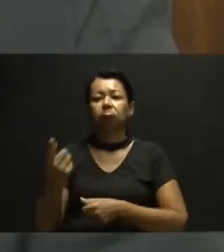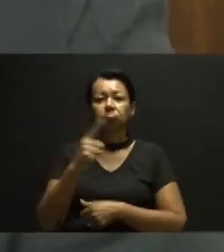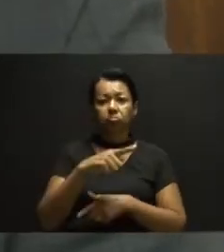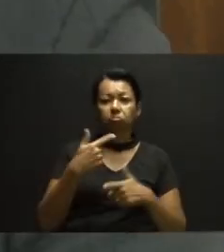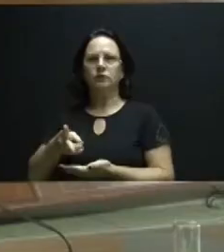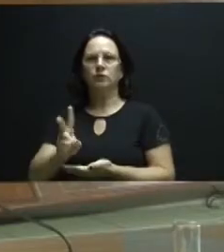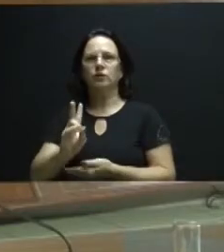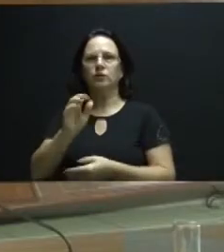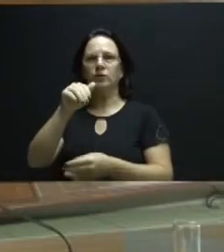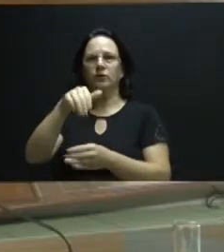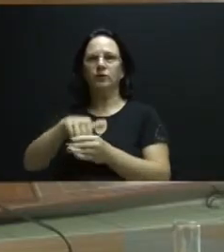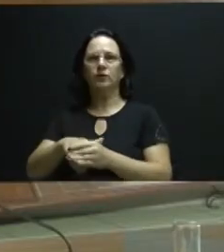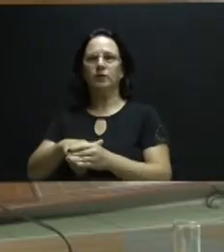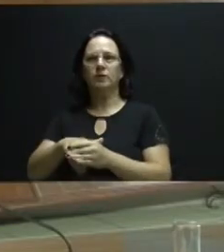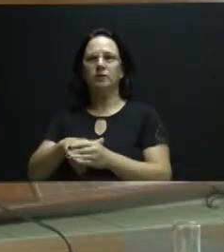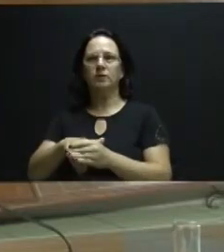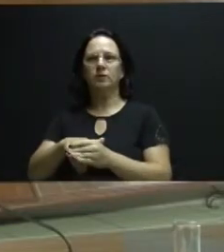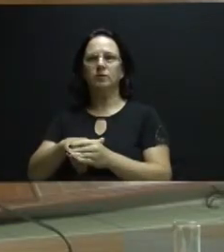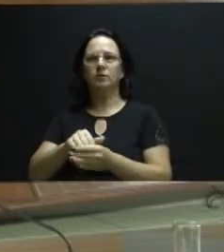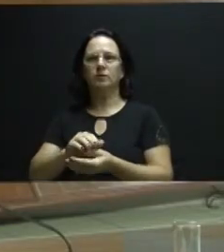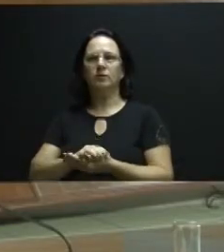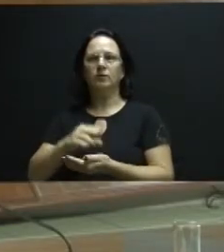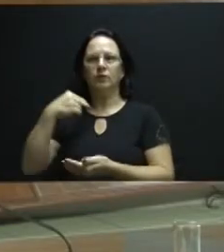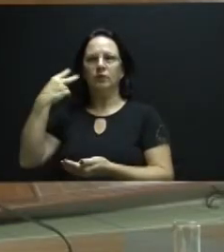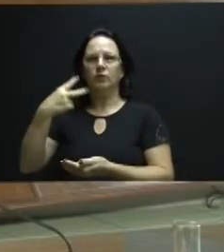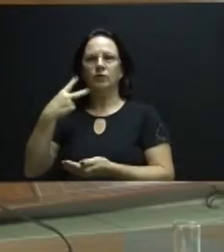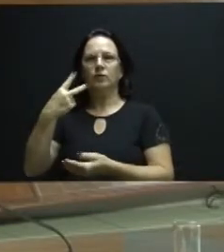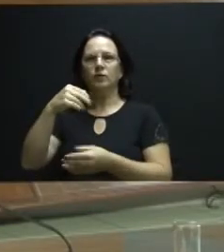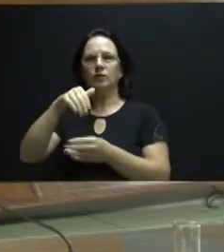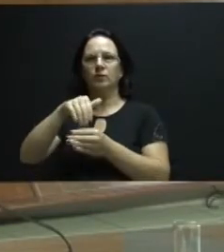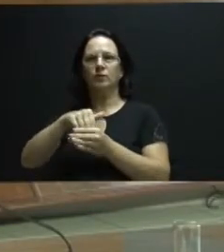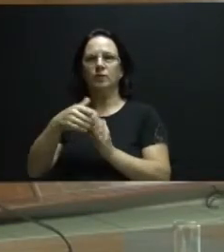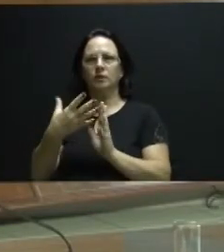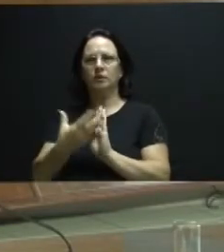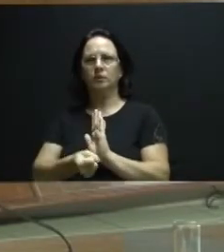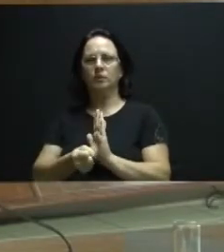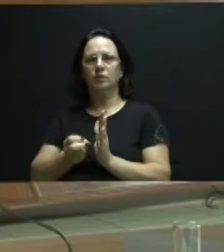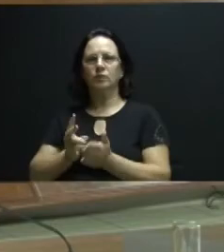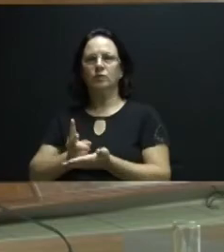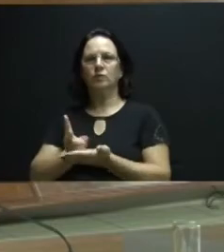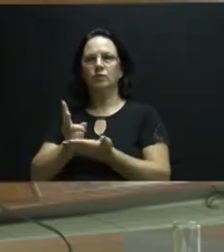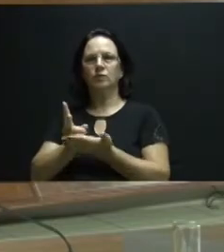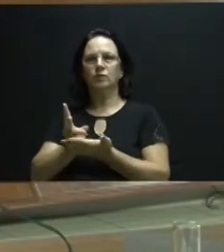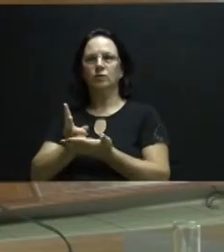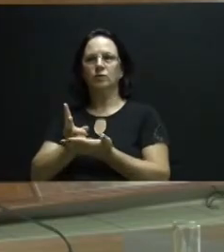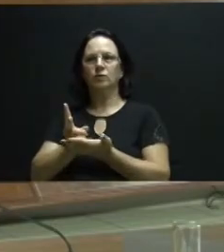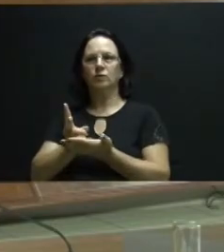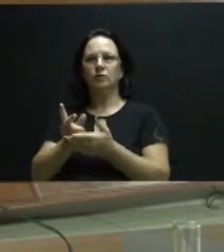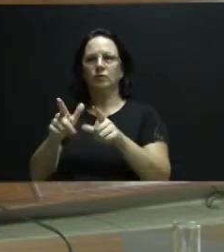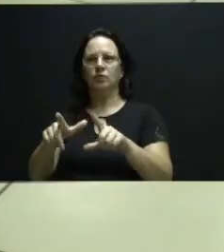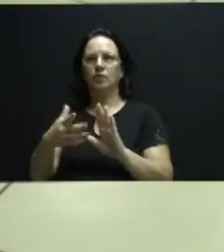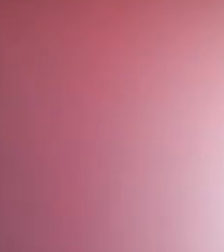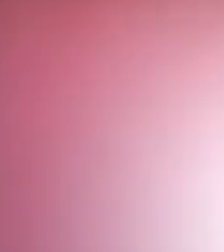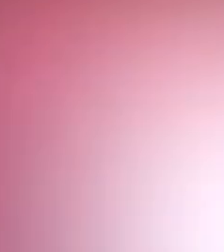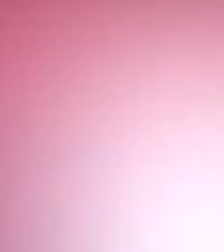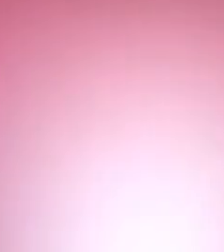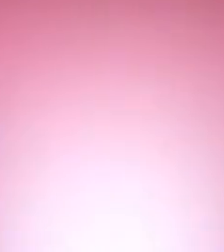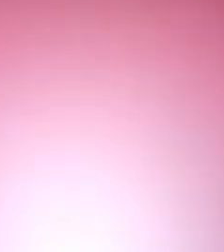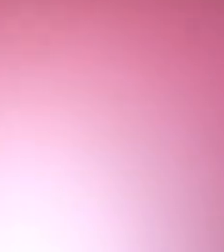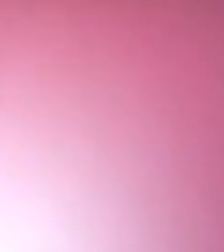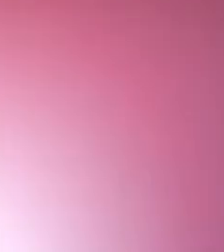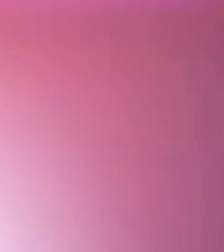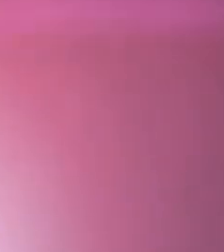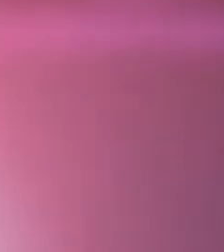servidores porque é obrigação do desse parlamento cobrar é que os servidores público tenha qualidade de vida